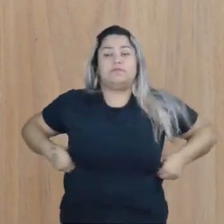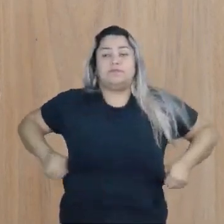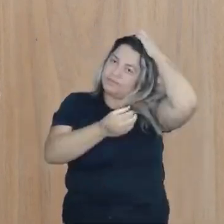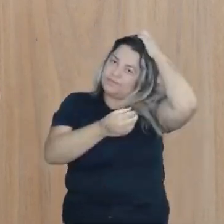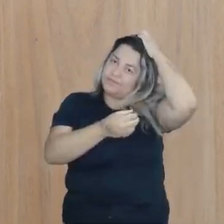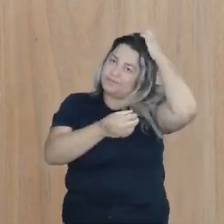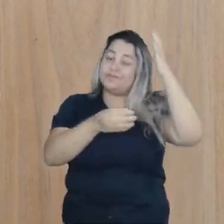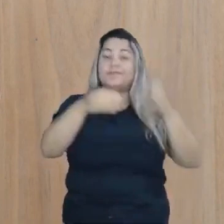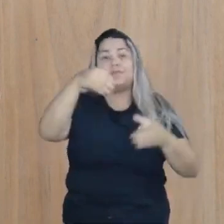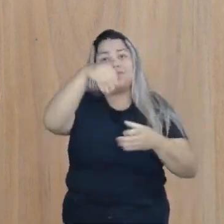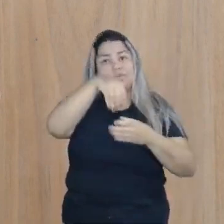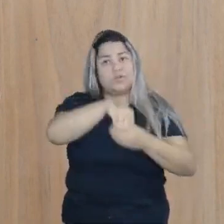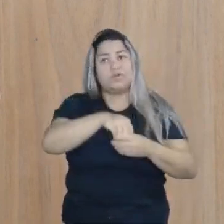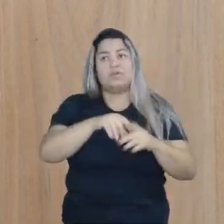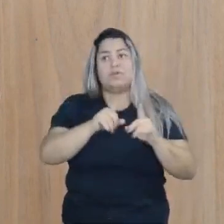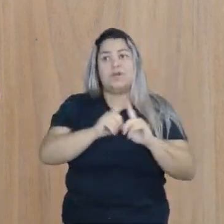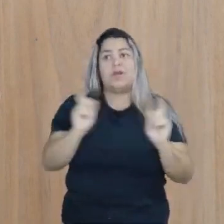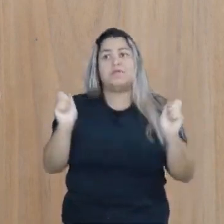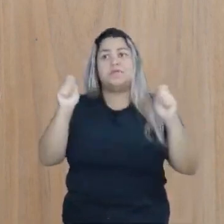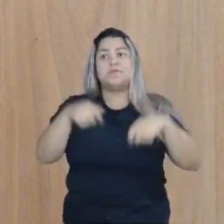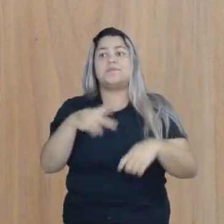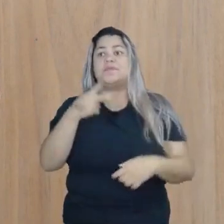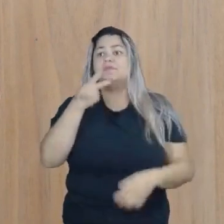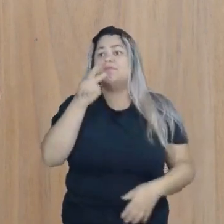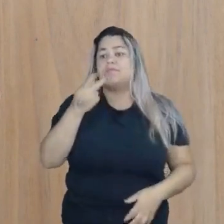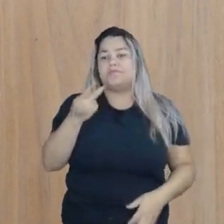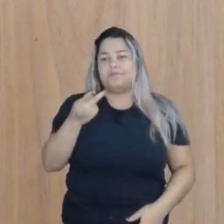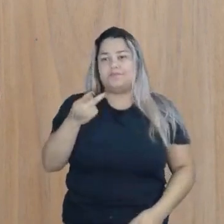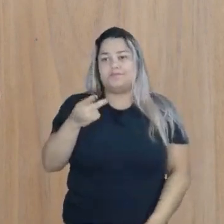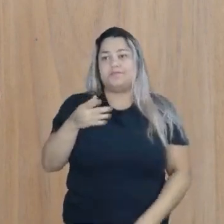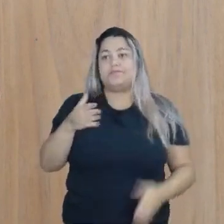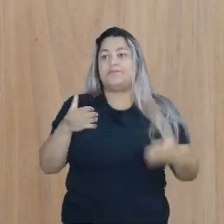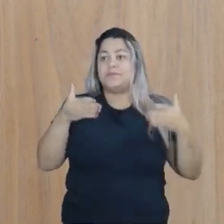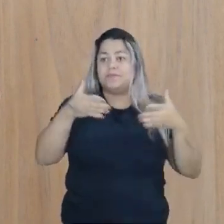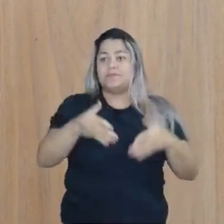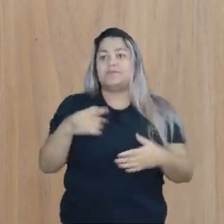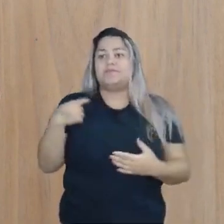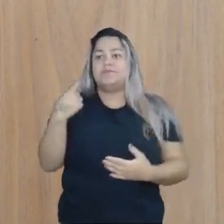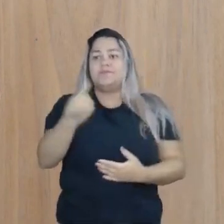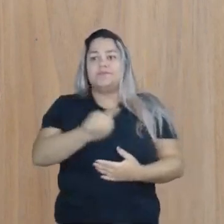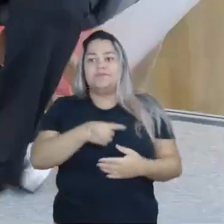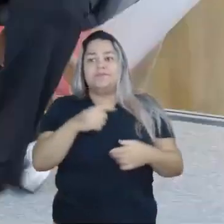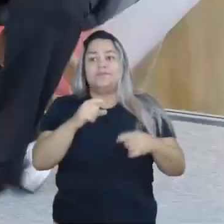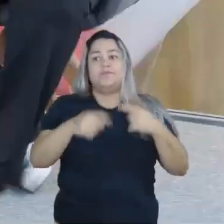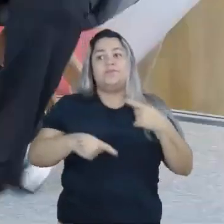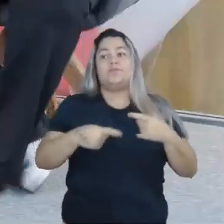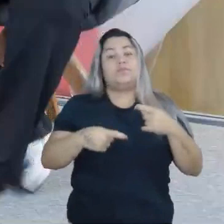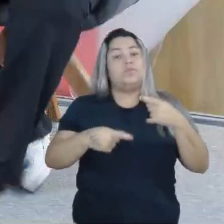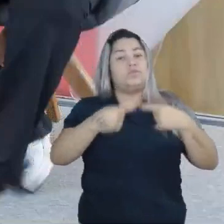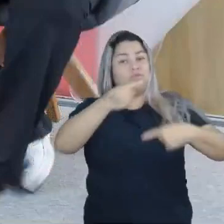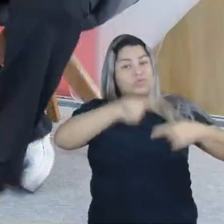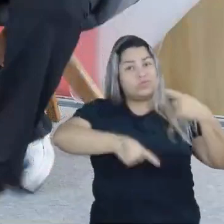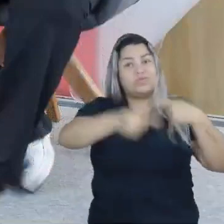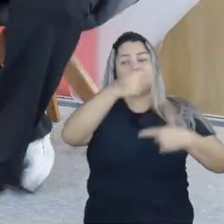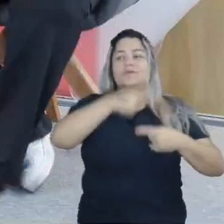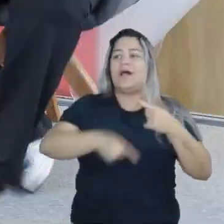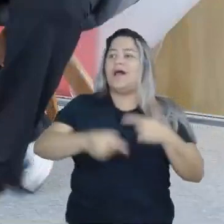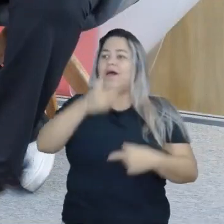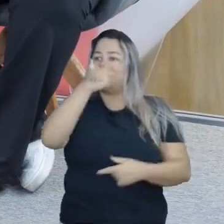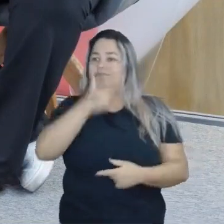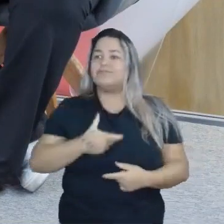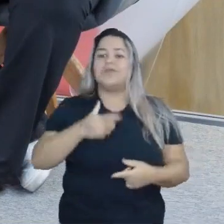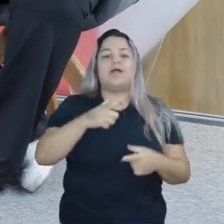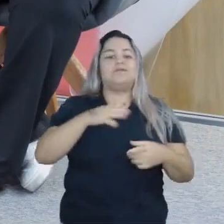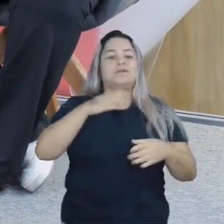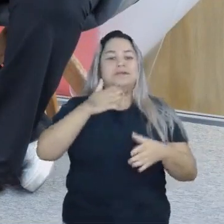do cenário. E esses meninos precisam falar, eles precisam participar, porque é assim que a gente vai construir uma política que tenha de fato a cara, a voz e a